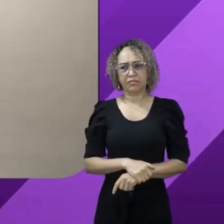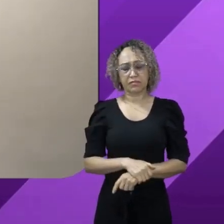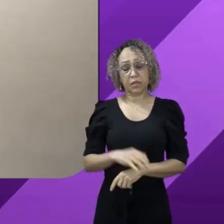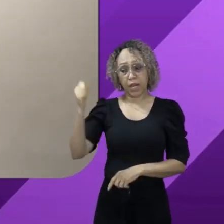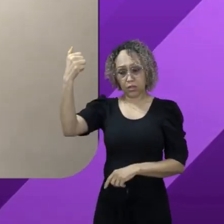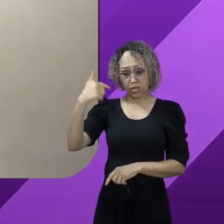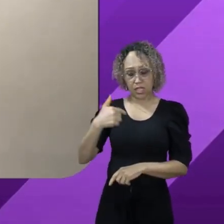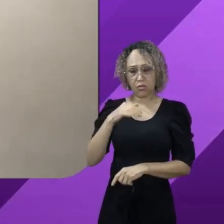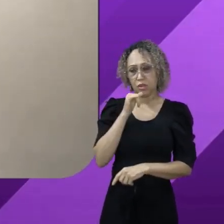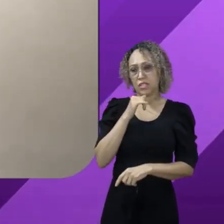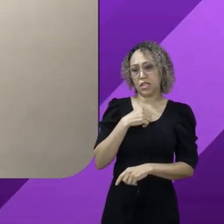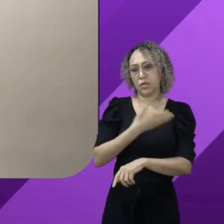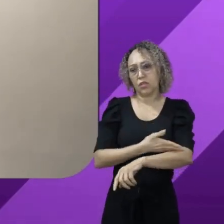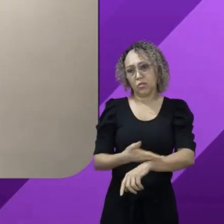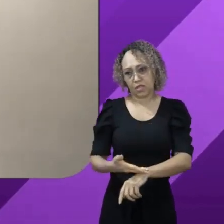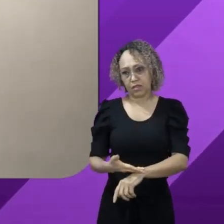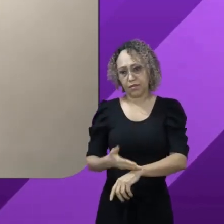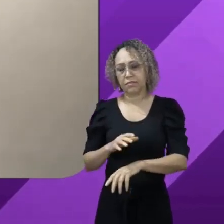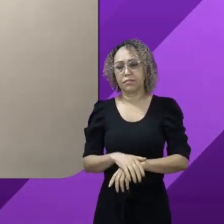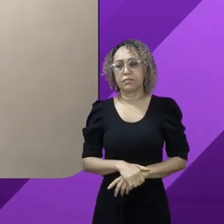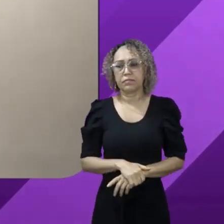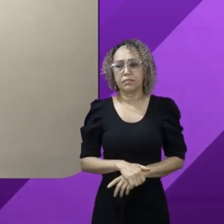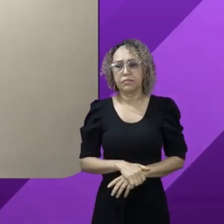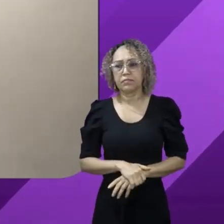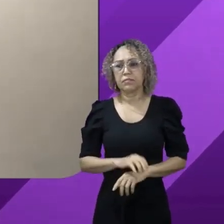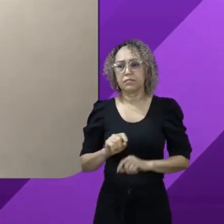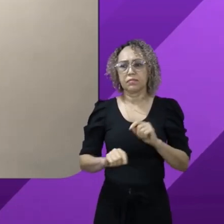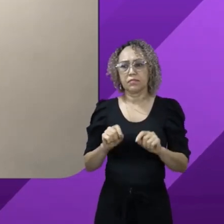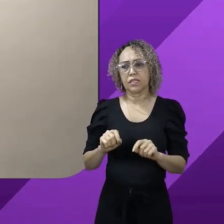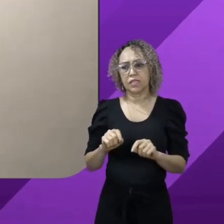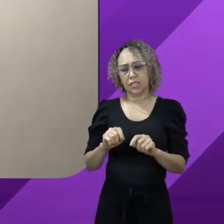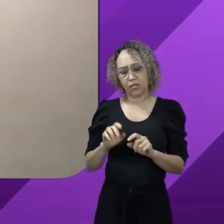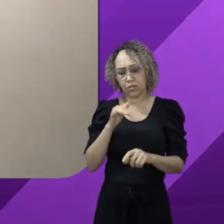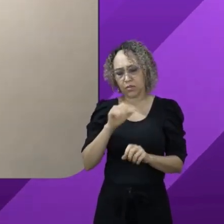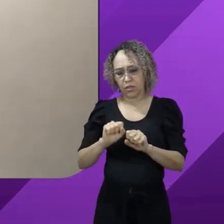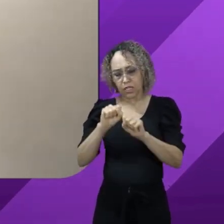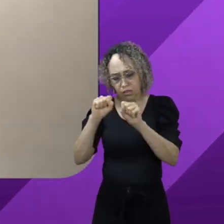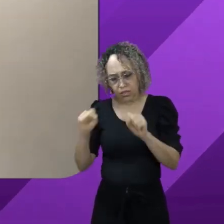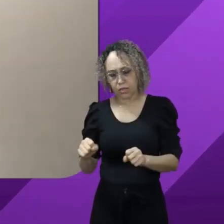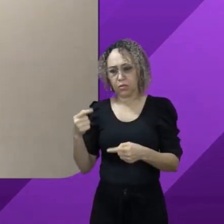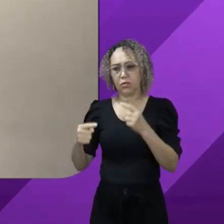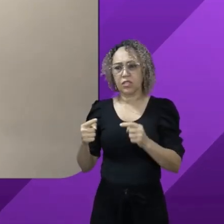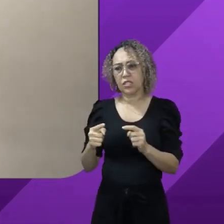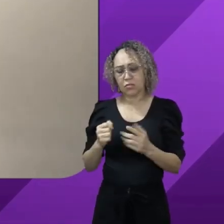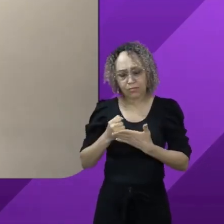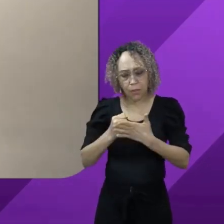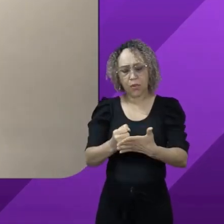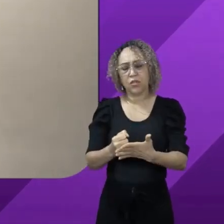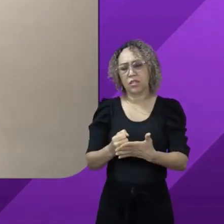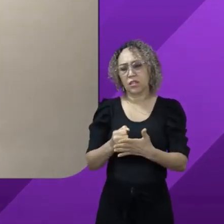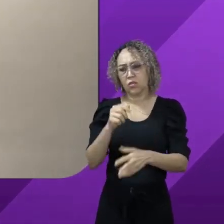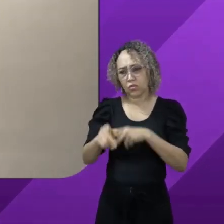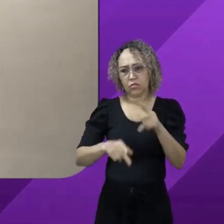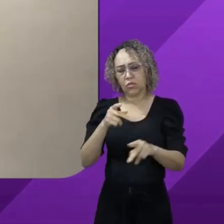elaborar a política pública com mais qualidade e assertividade, porque não adianta ter uma política que ela também não vai de encontro com o seu público. E eu acho que nós